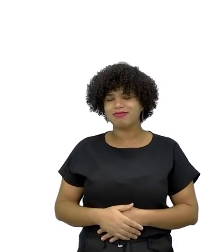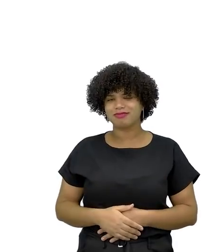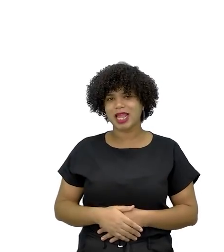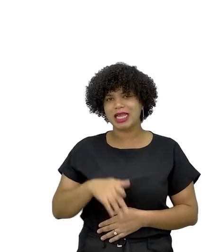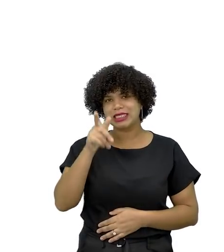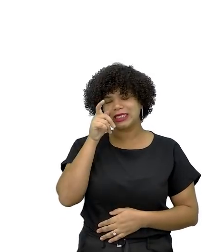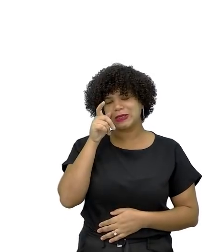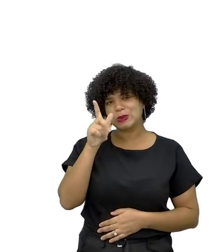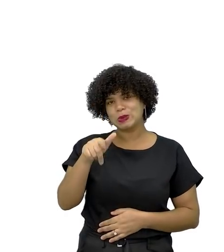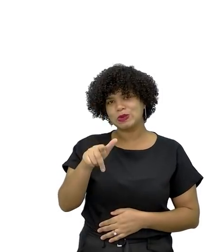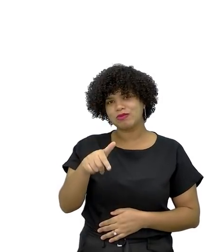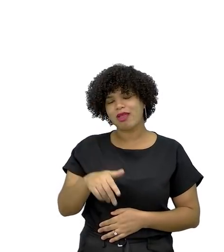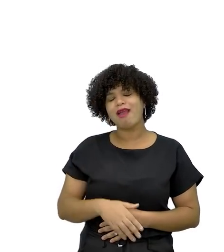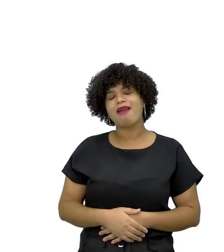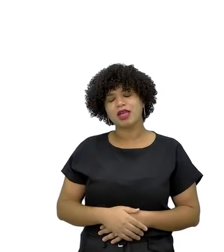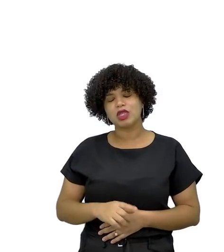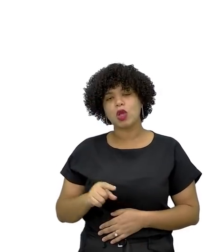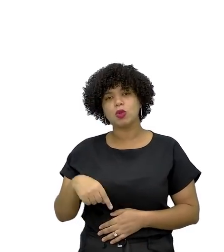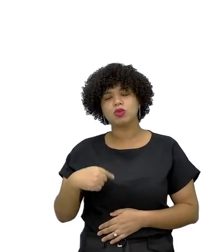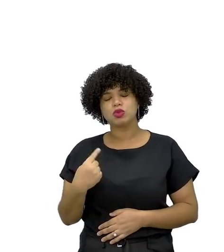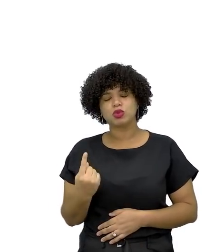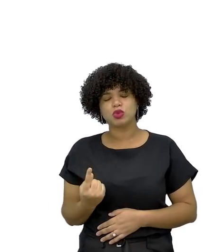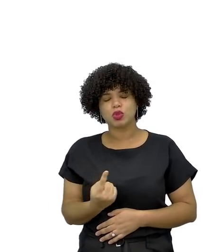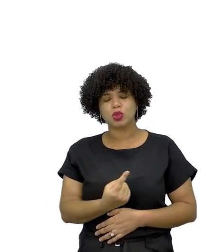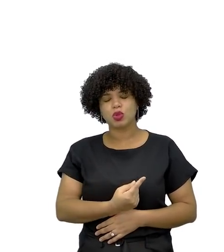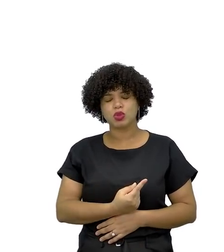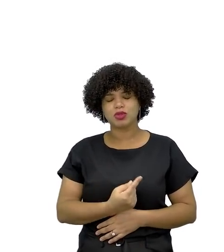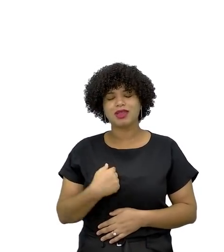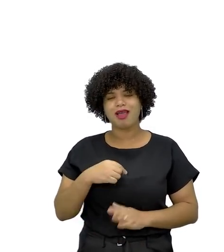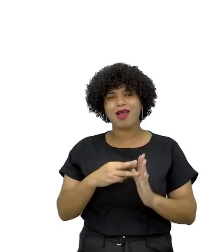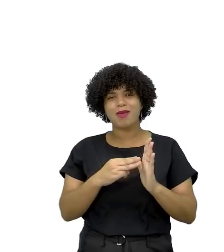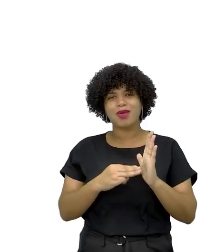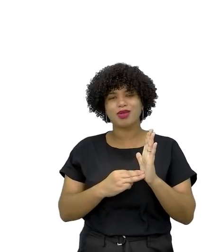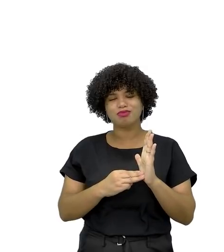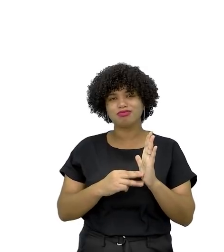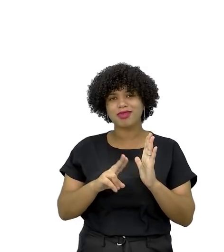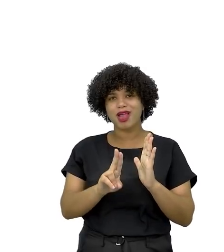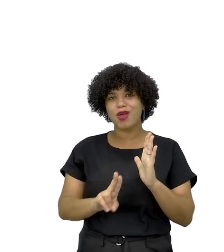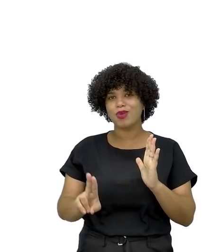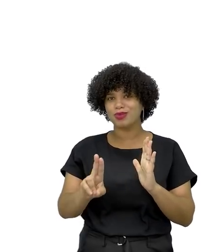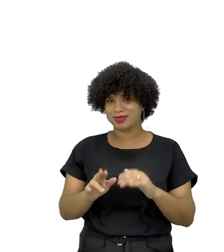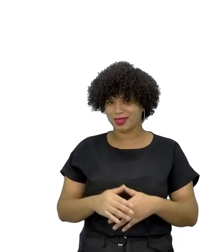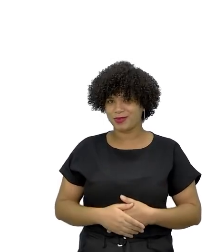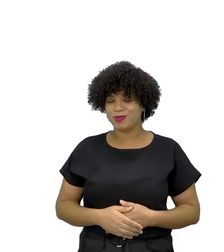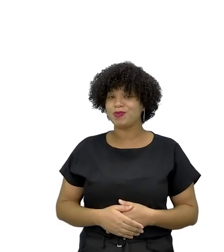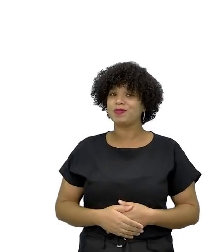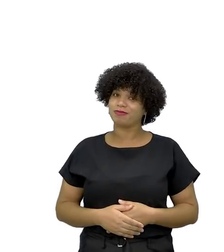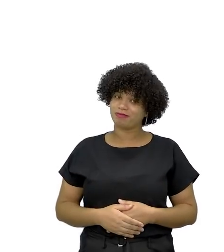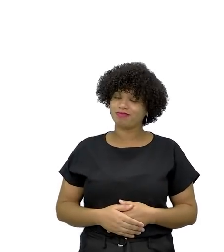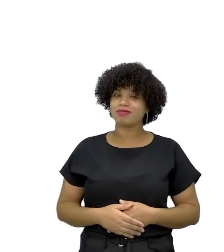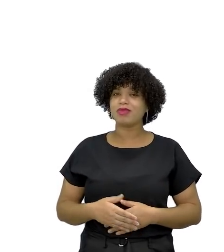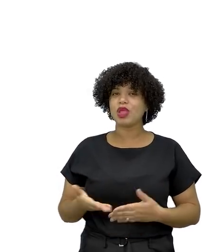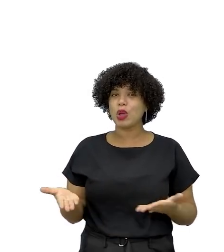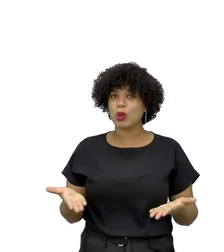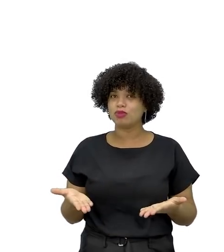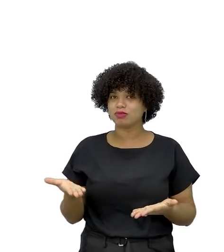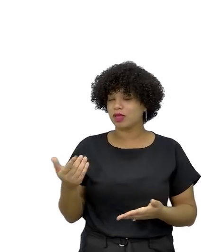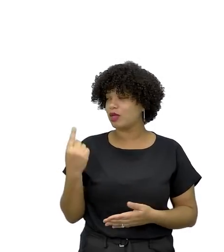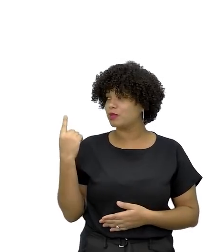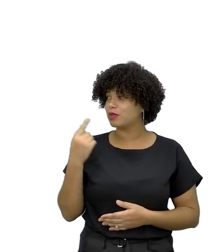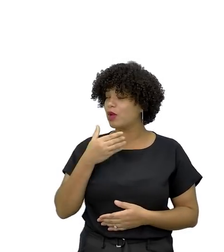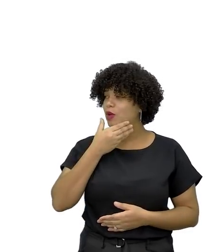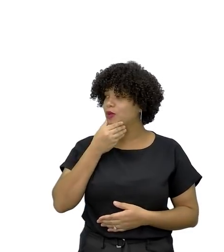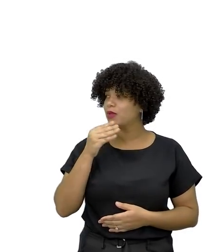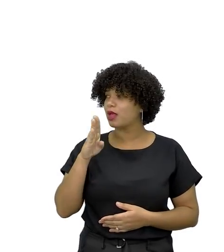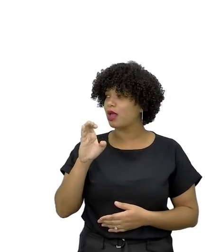gente trabalhar com essa metodologia, e aqui hoje, particularmente, esse autor, ele fala